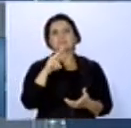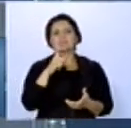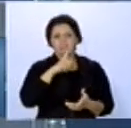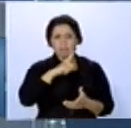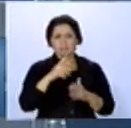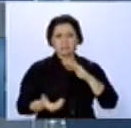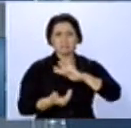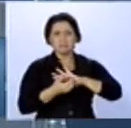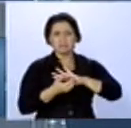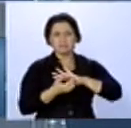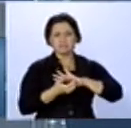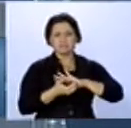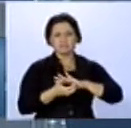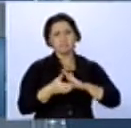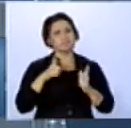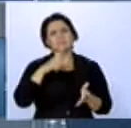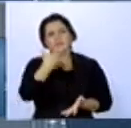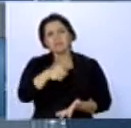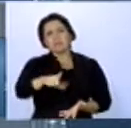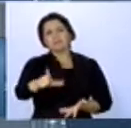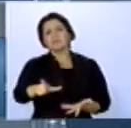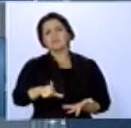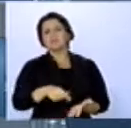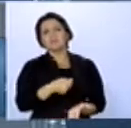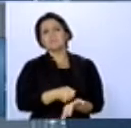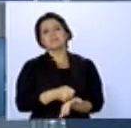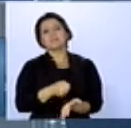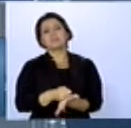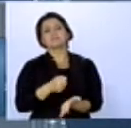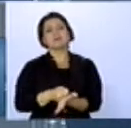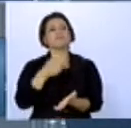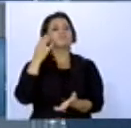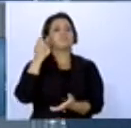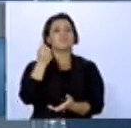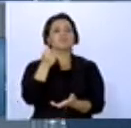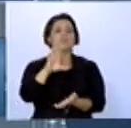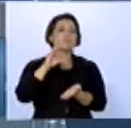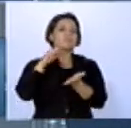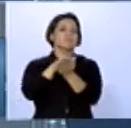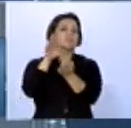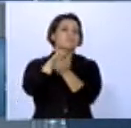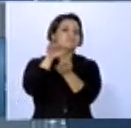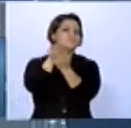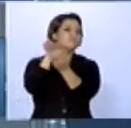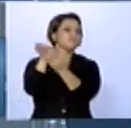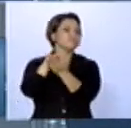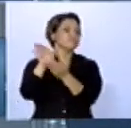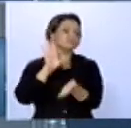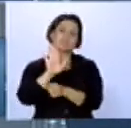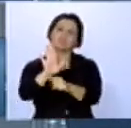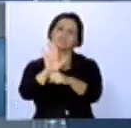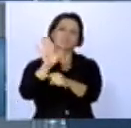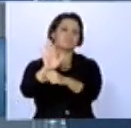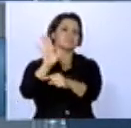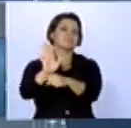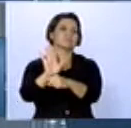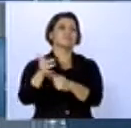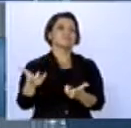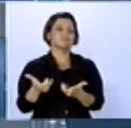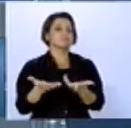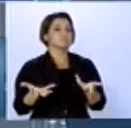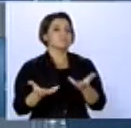limite Exatamente é quase uma obrigação legal somente inserir aquele limite no início da campanha pois bem